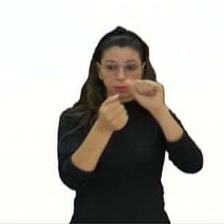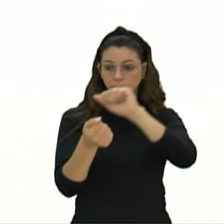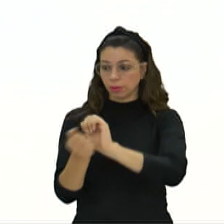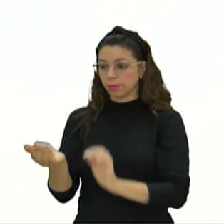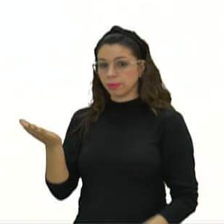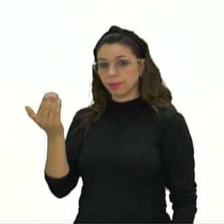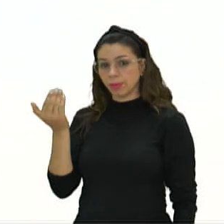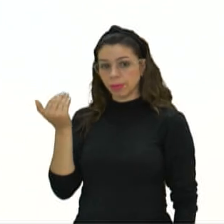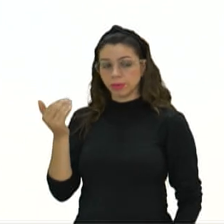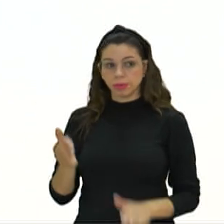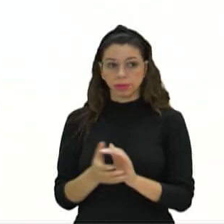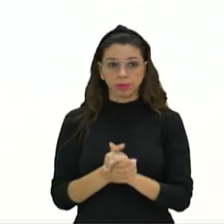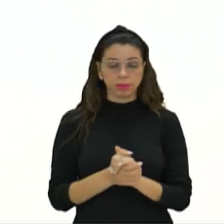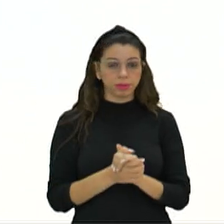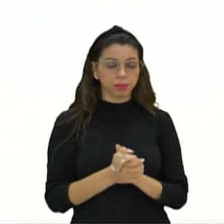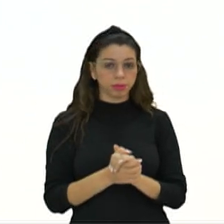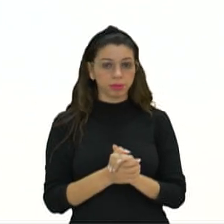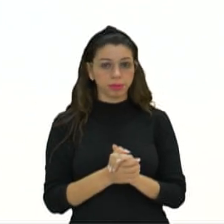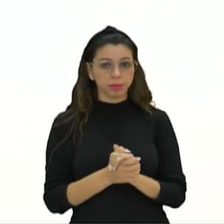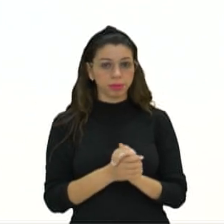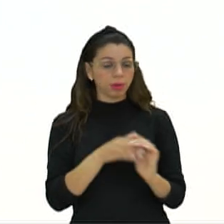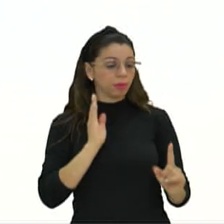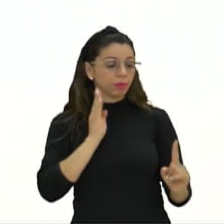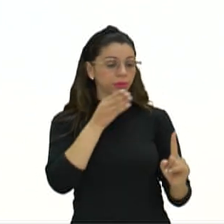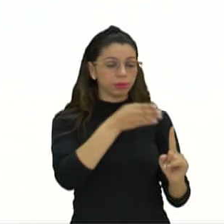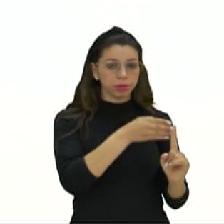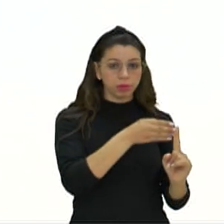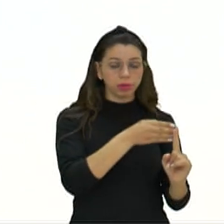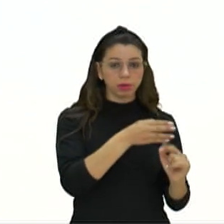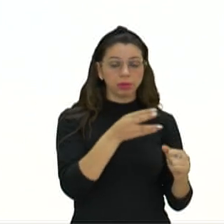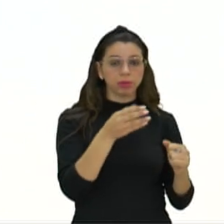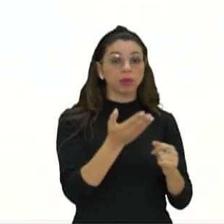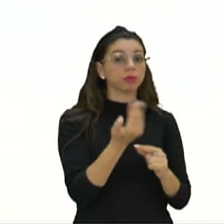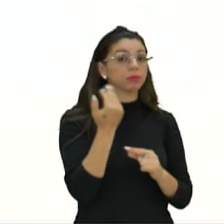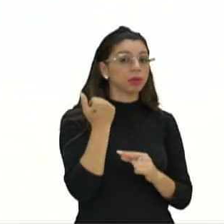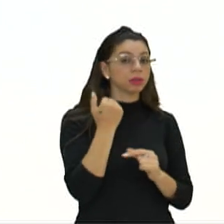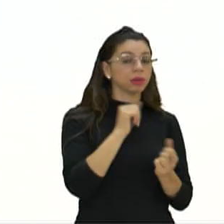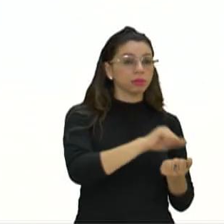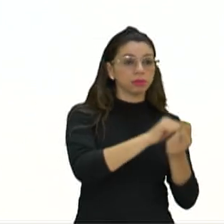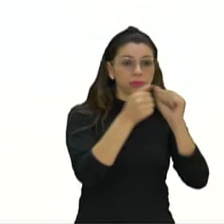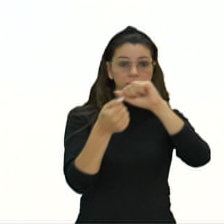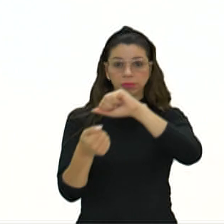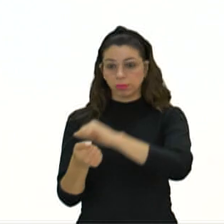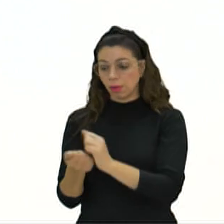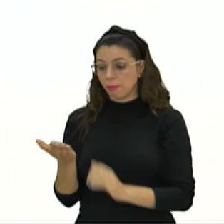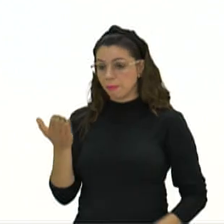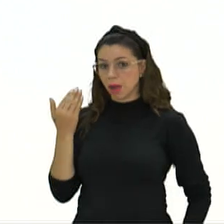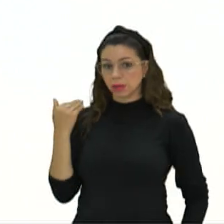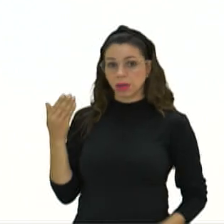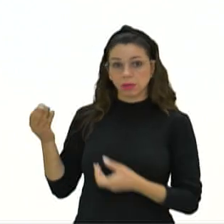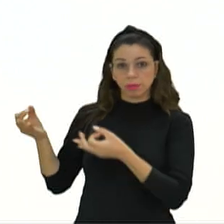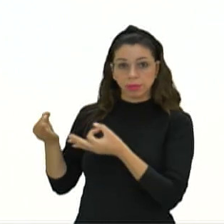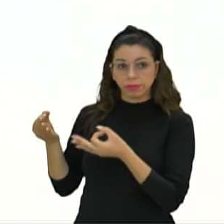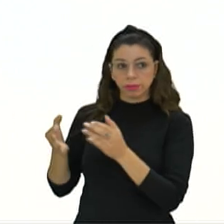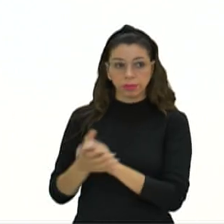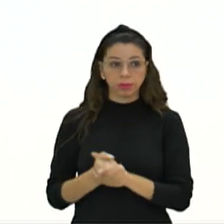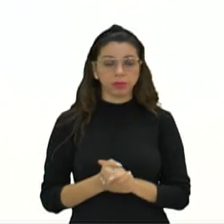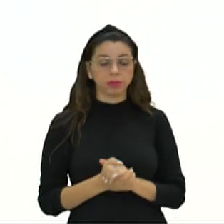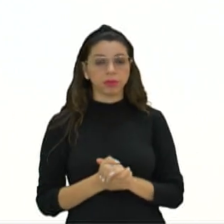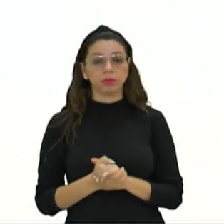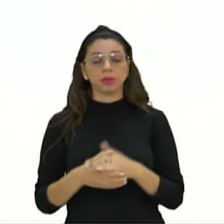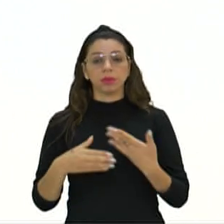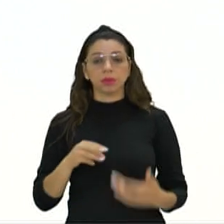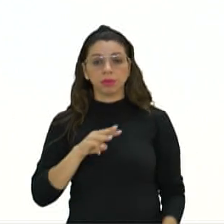no direto, vai para o passado perfeito no discurso indireto. E quando está com will, no direto, passa para